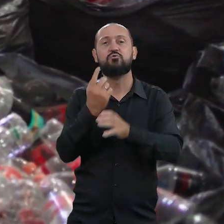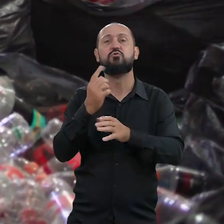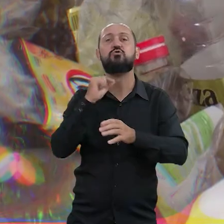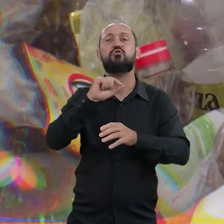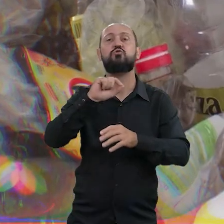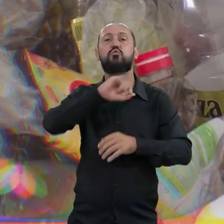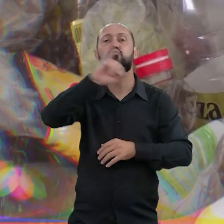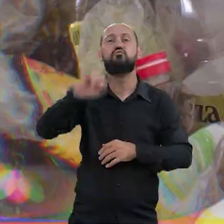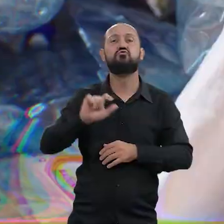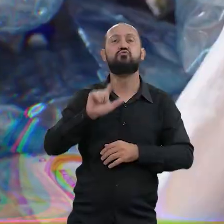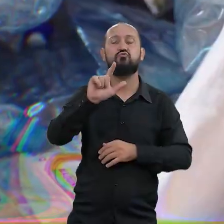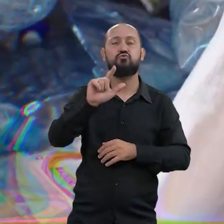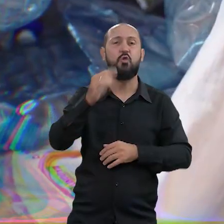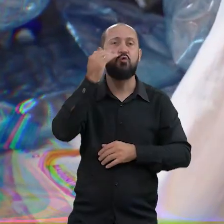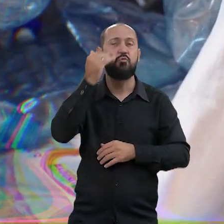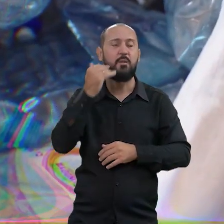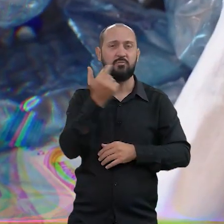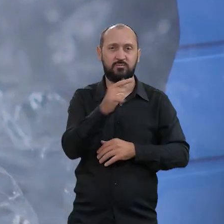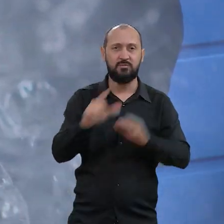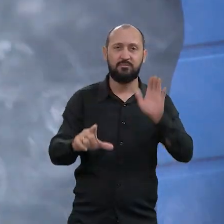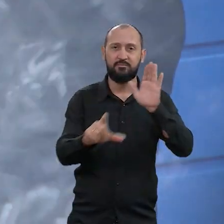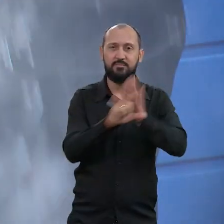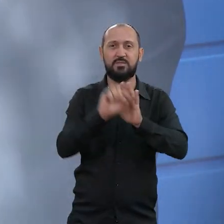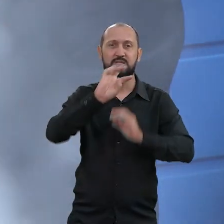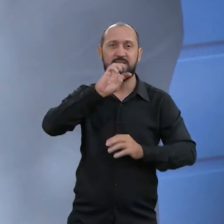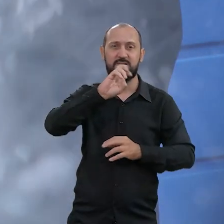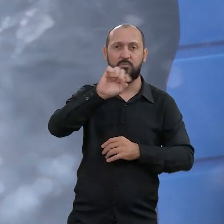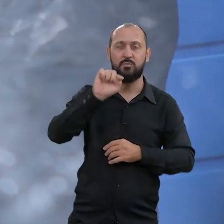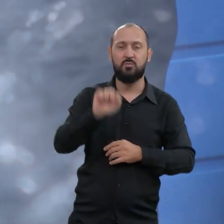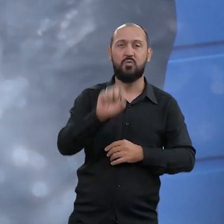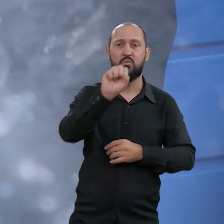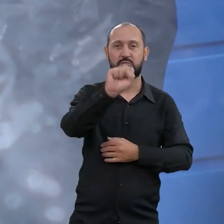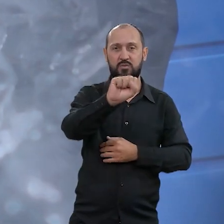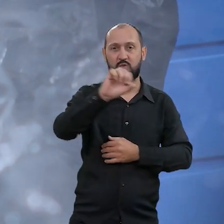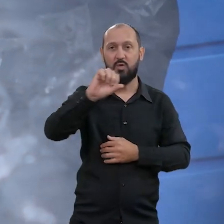foi instituído o Julho Sem Plástico pela Lei Estadual